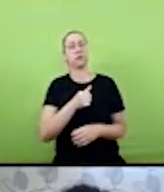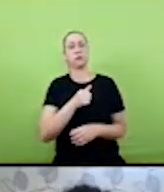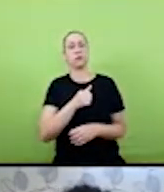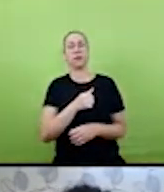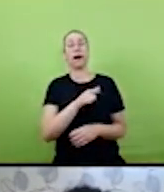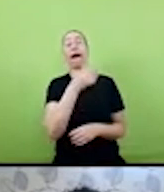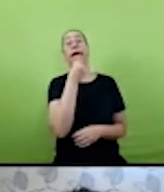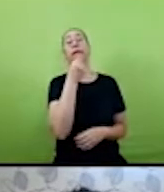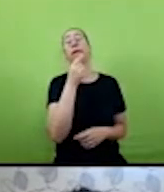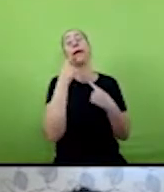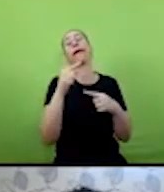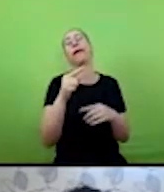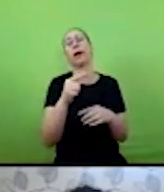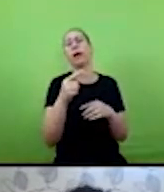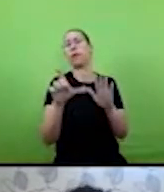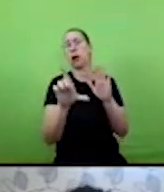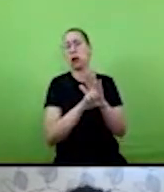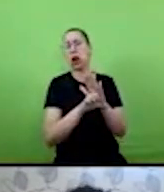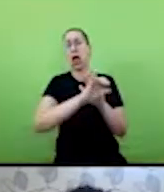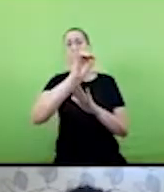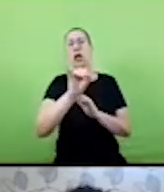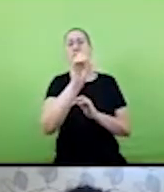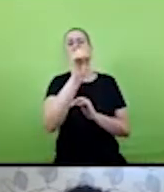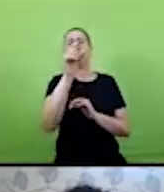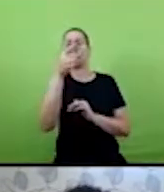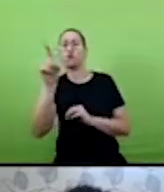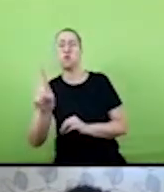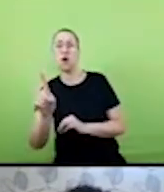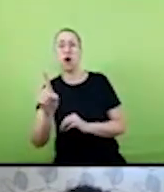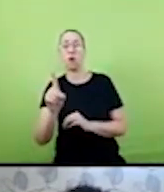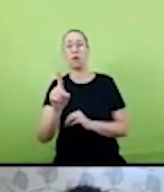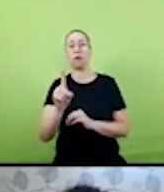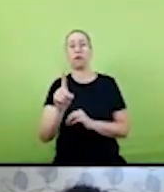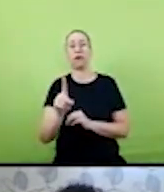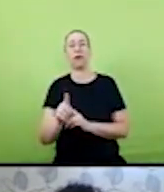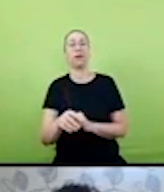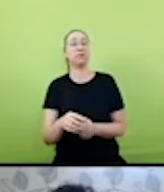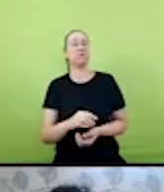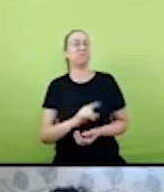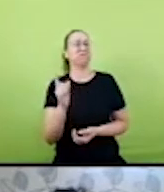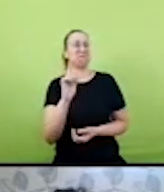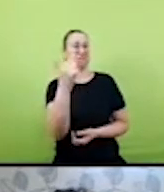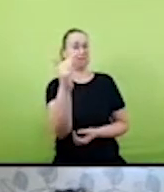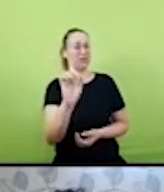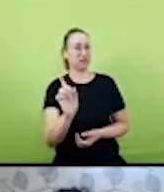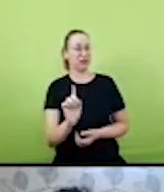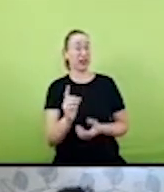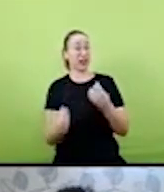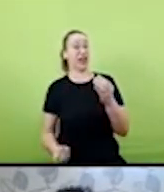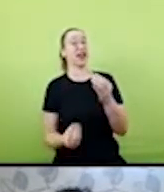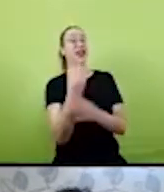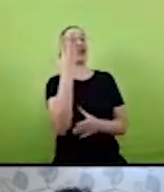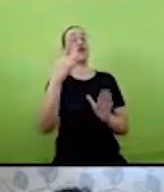Penha, né? Na verdade, a Lei Maria da Penha, ela foi criada porque existe essa desigualdade